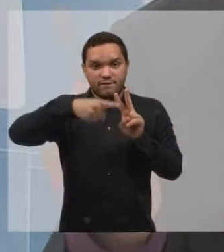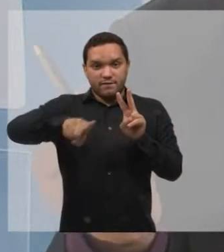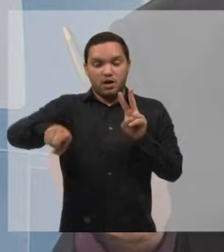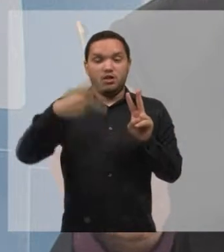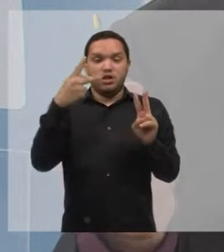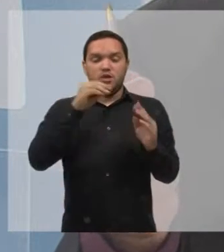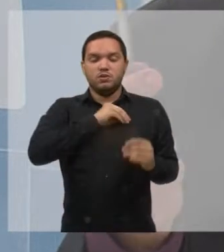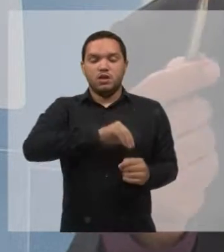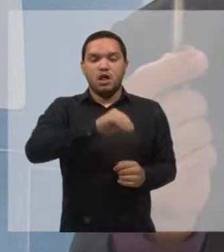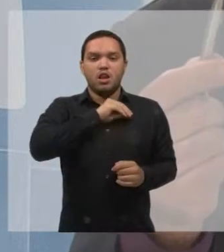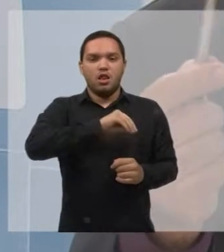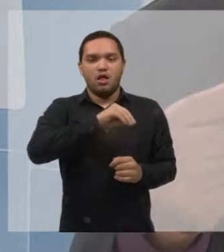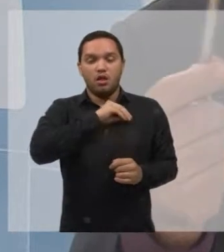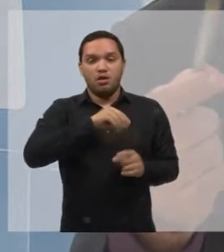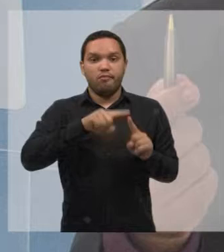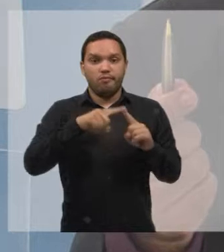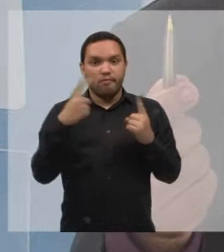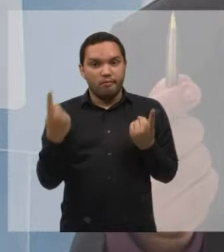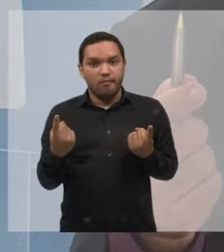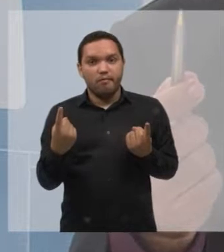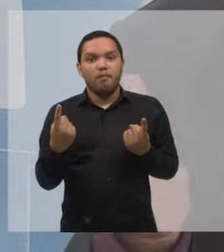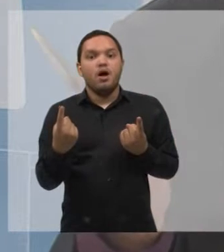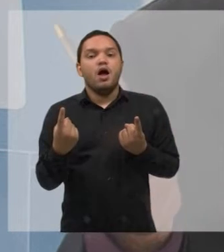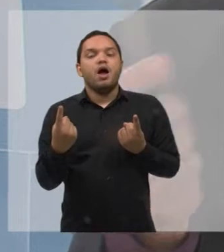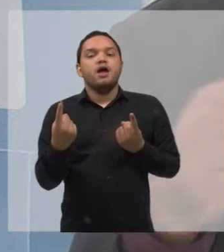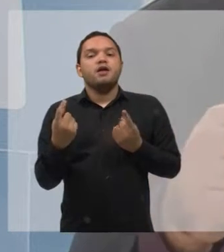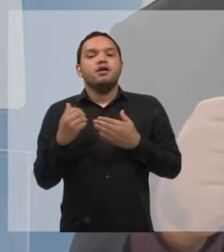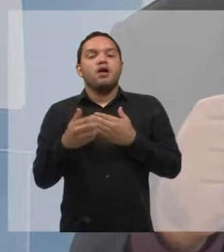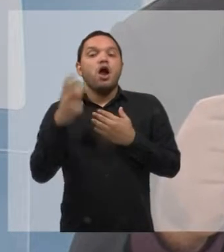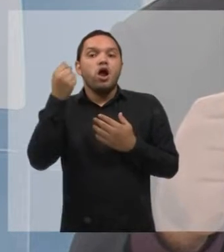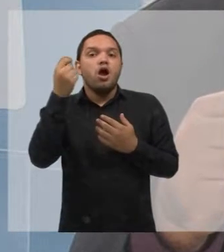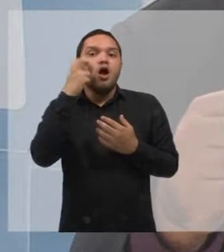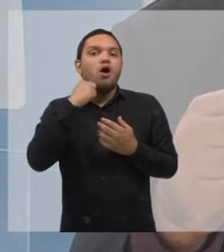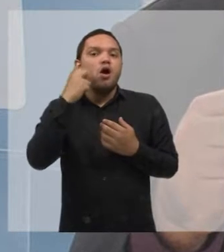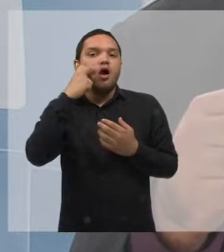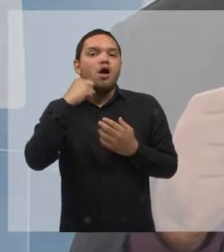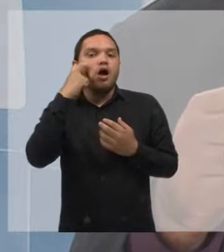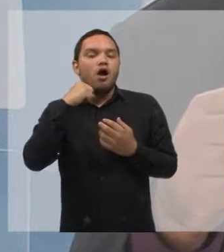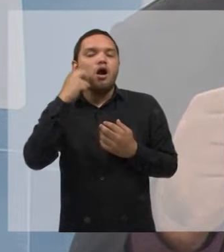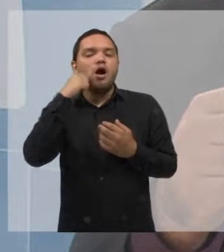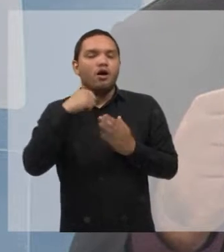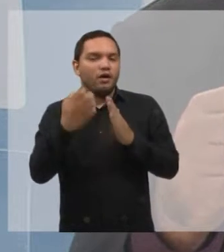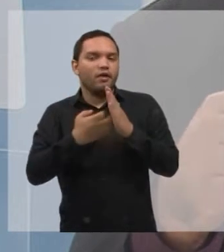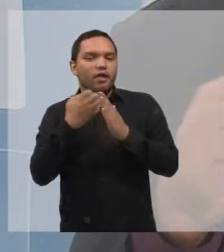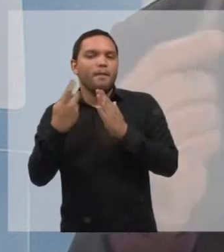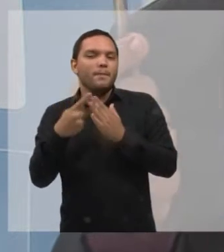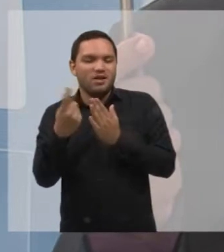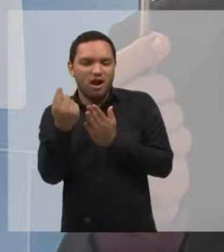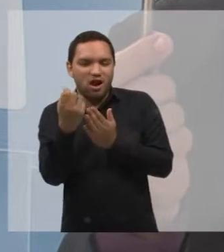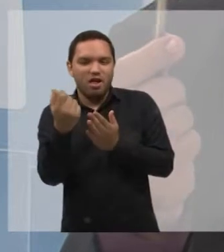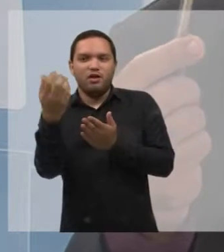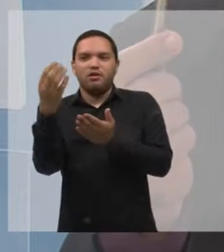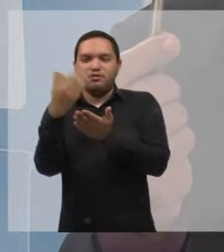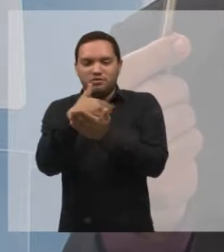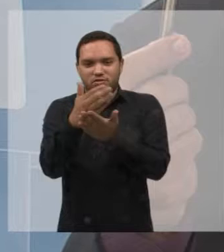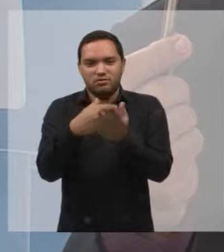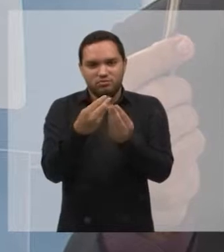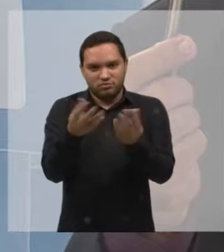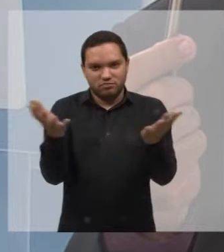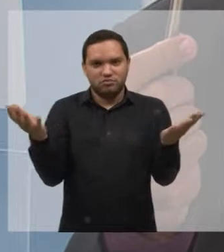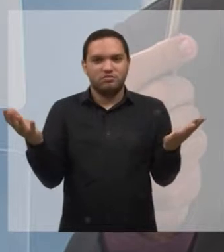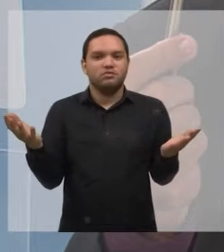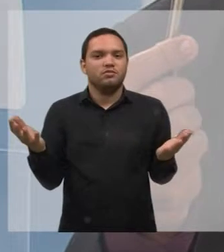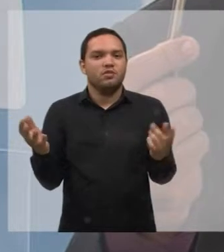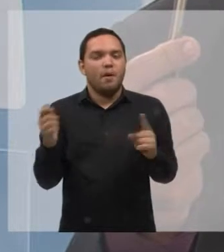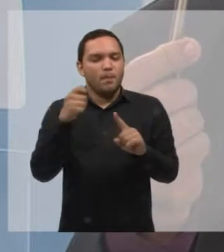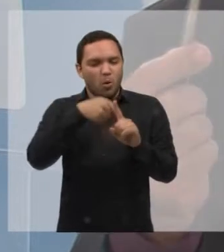recebe um salário, mas ele recebe uns dividendos em cima do que a empresa fatura. Né? E aí você nem imagina quanto é que recebe um homem desse